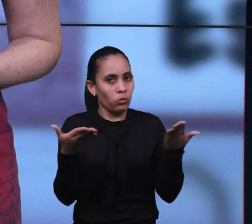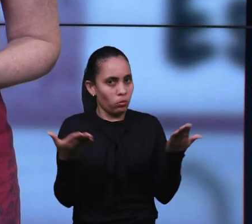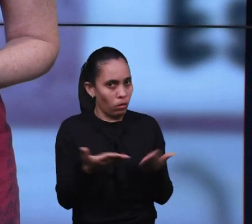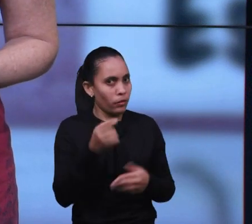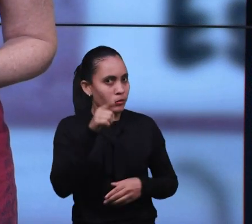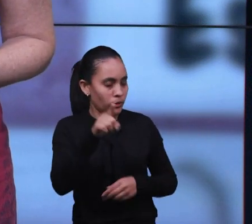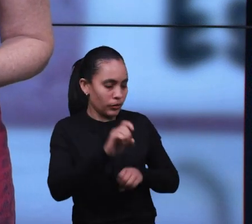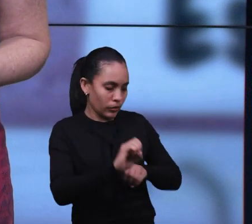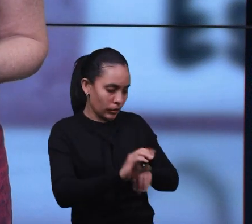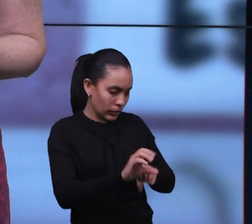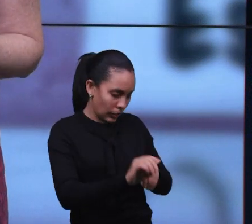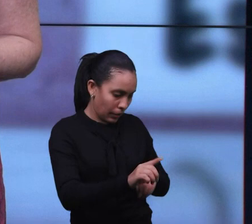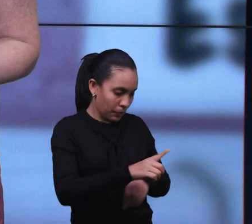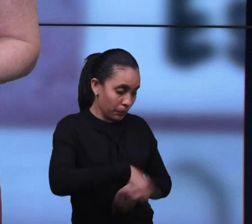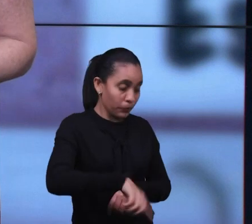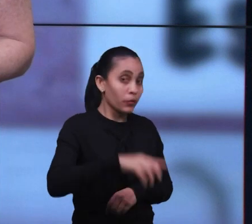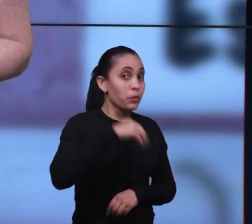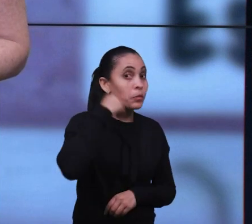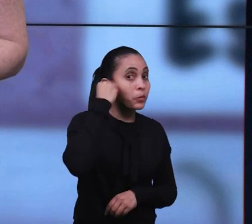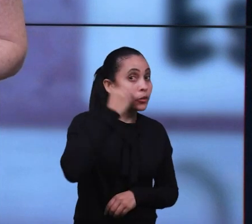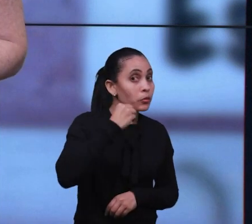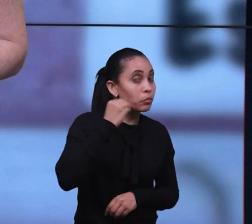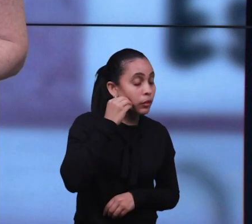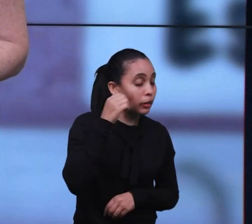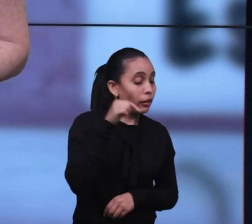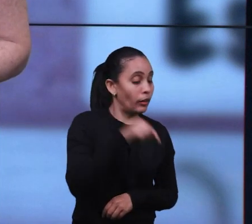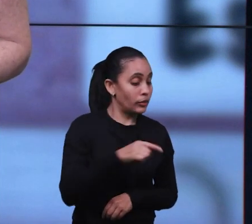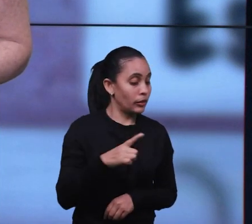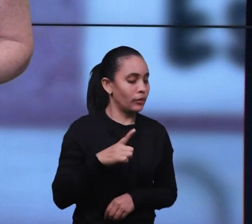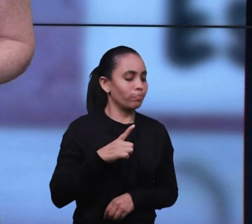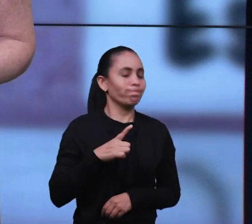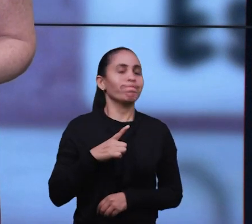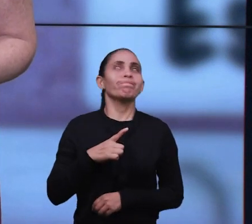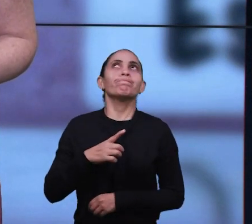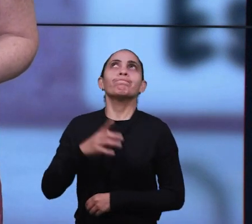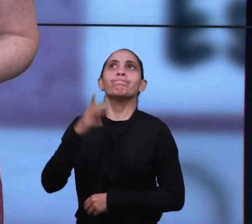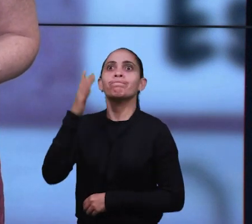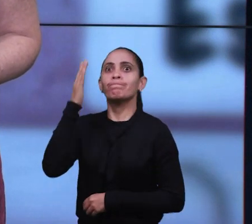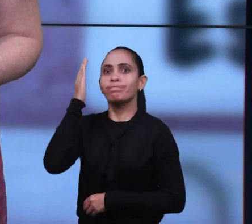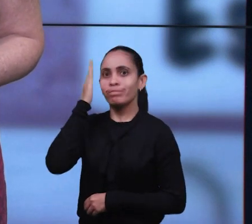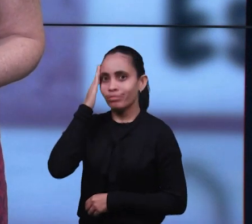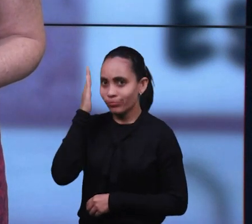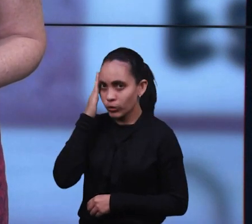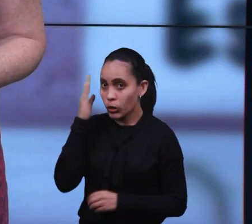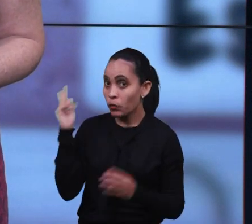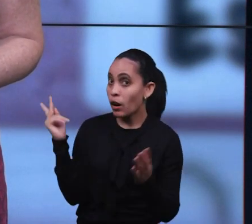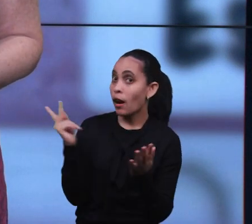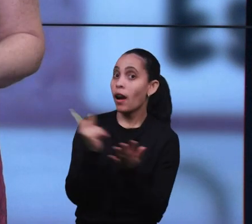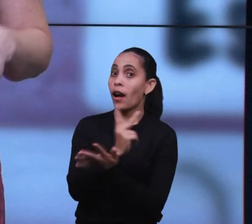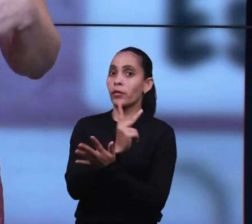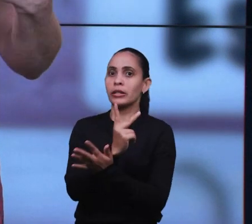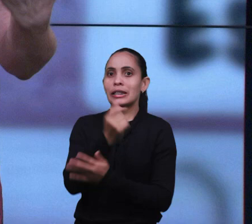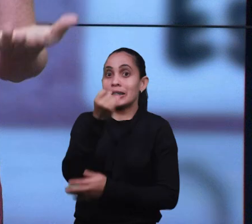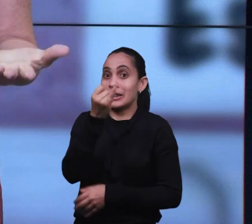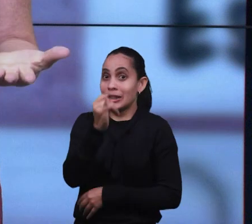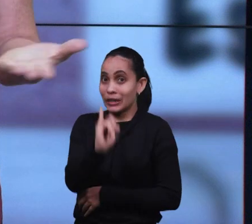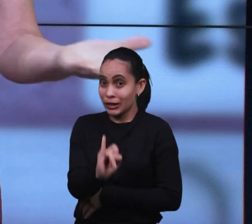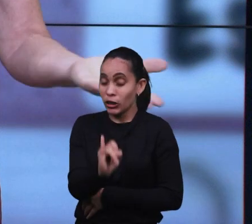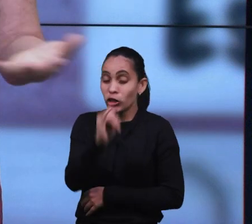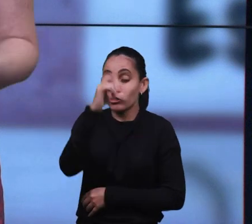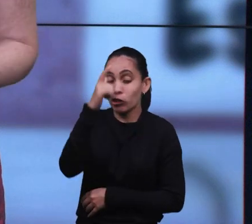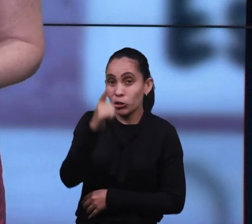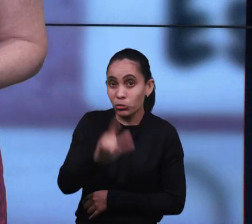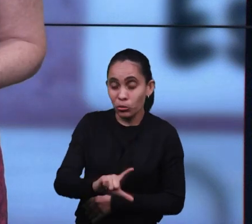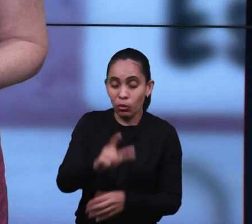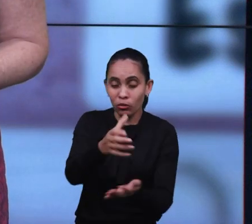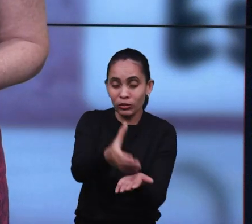Com certeza, vivendo uma experiência como essa, ela terá consciência do que vai acontecer quando novamente